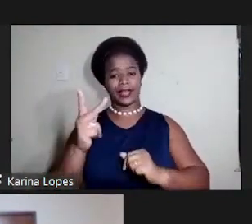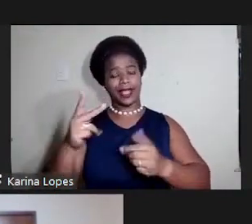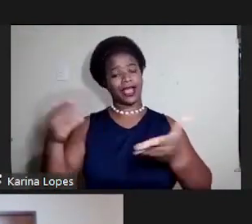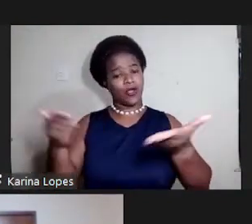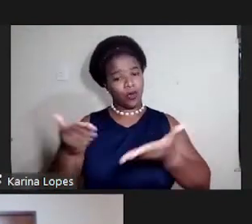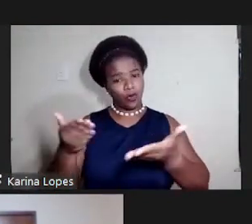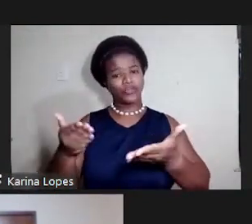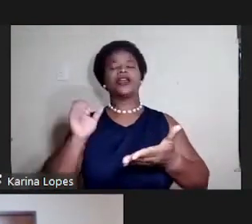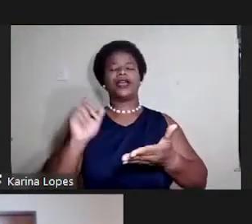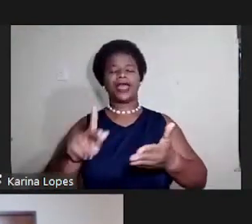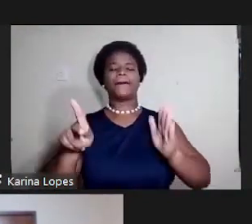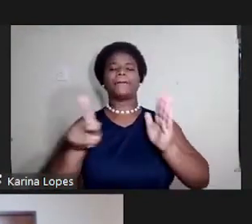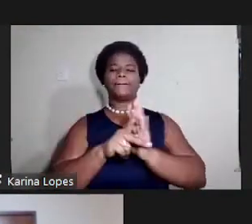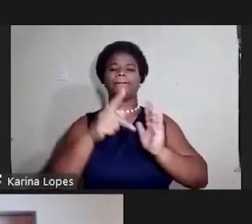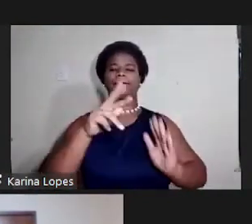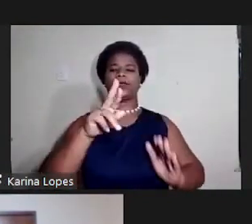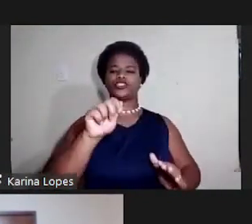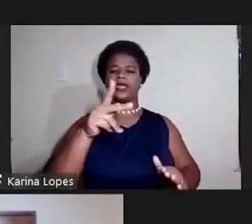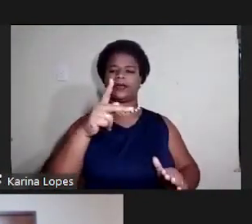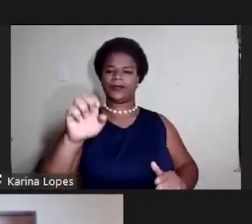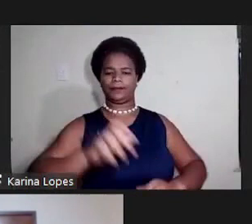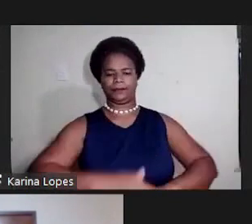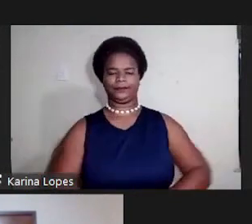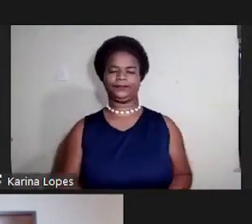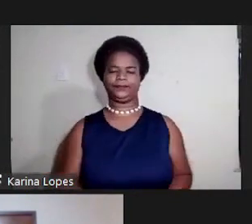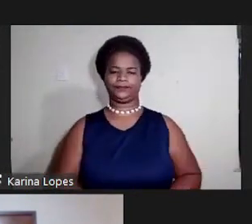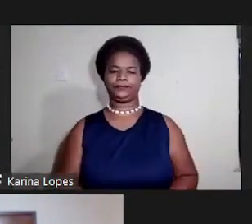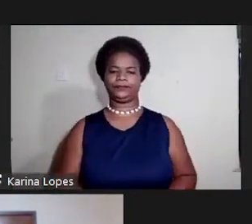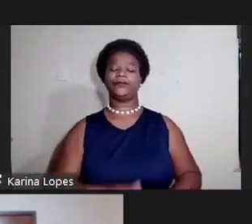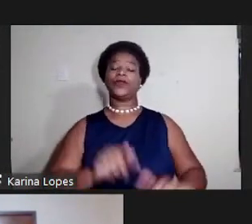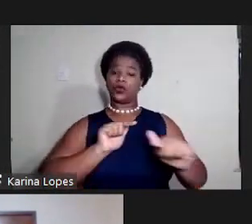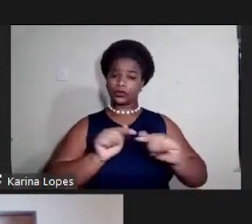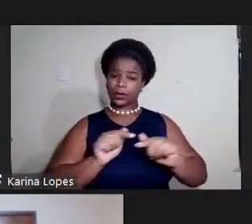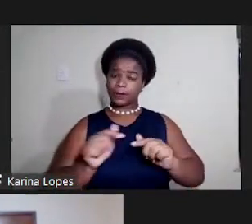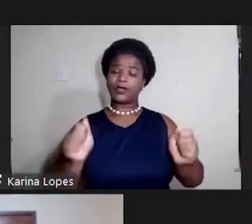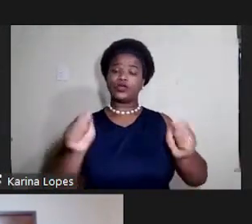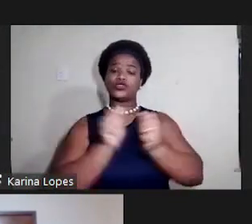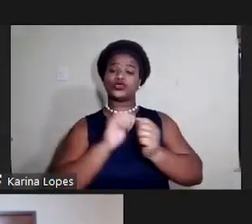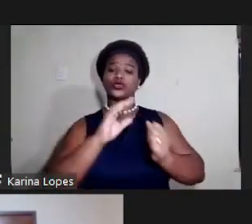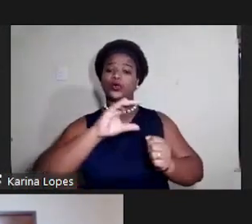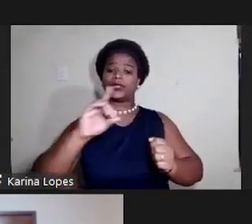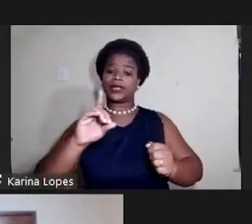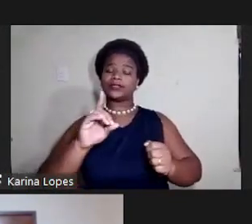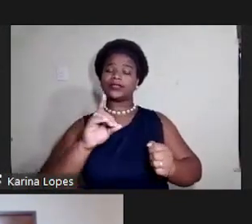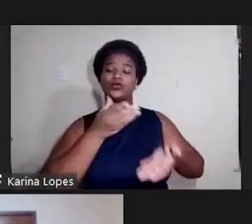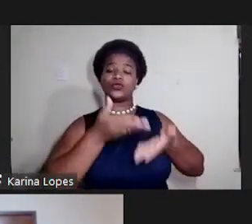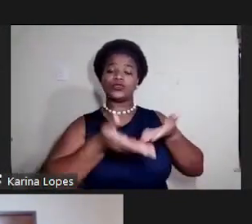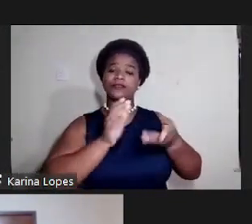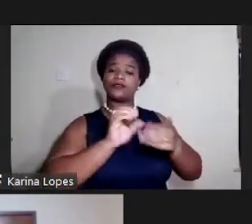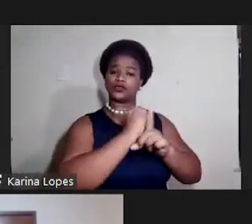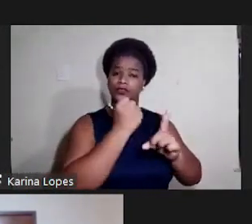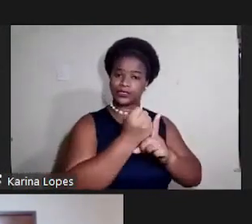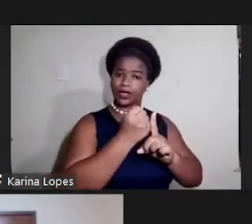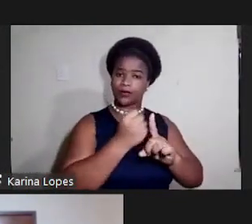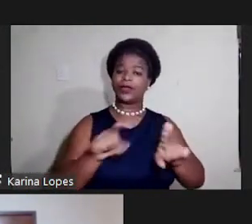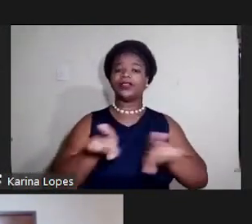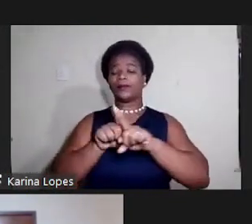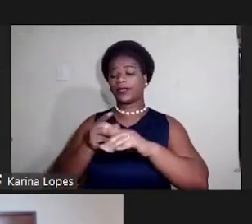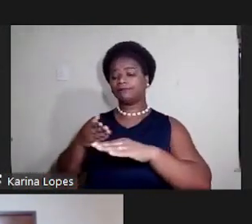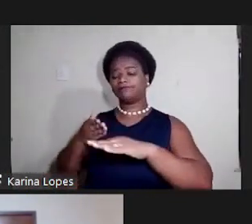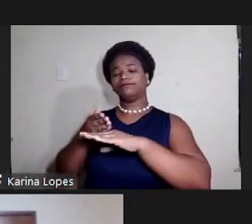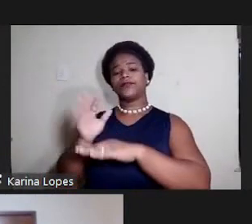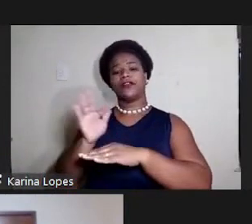Pessoas. O trabalho junto à coordenação do curso de Serviço Social e a inserção da faculdade no campus da UFJF